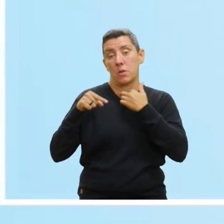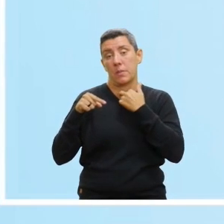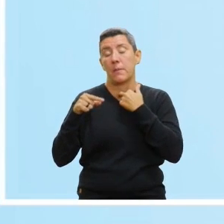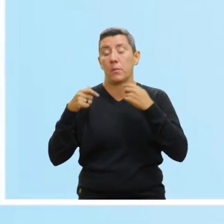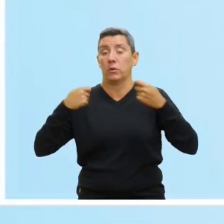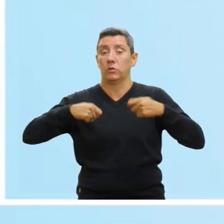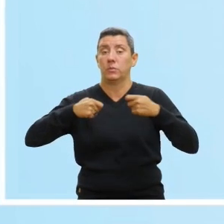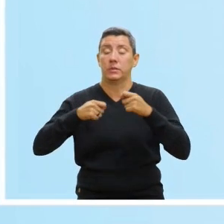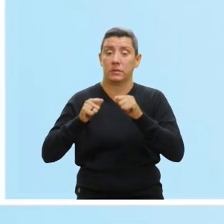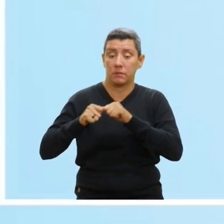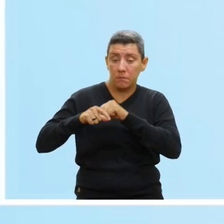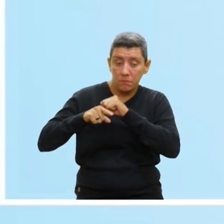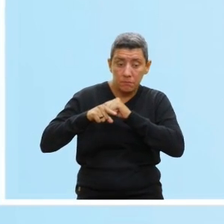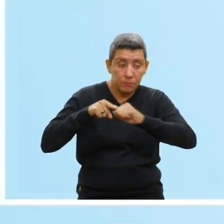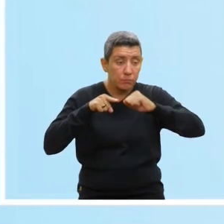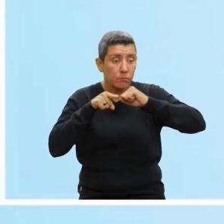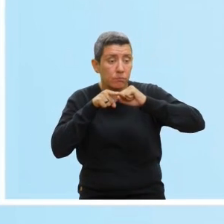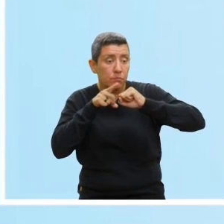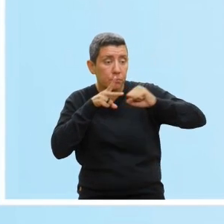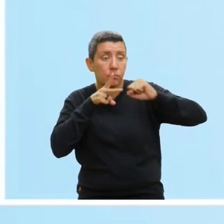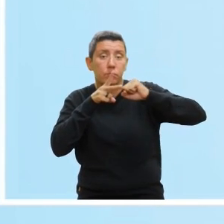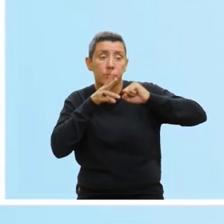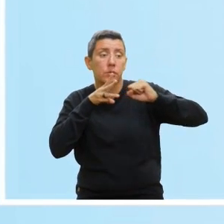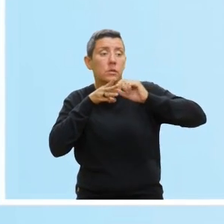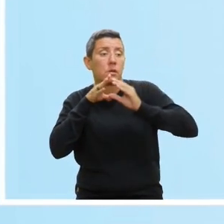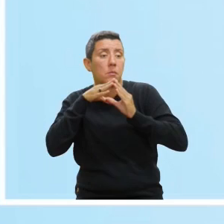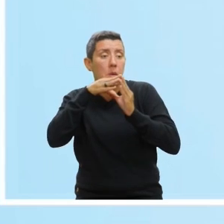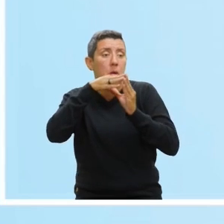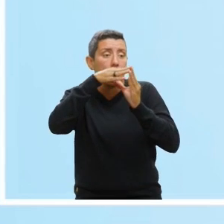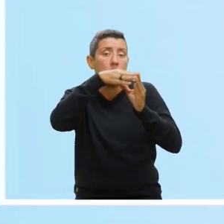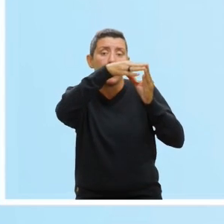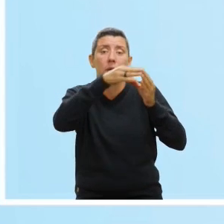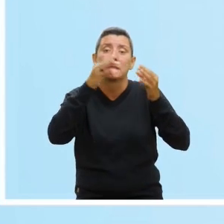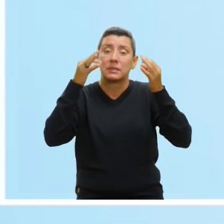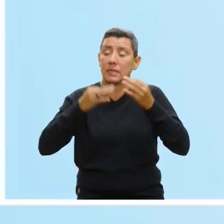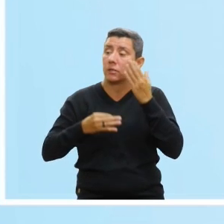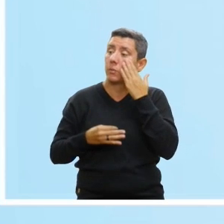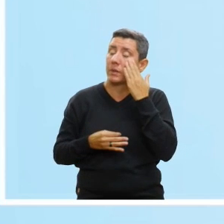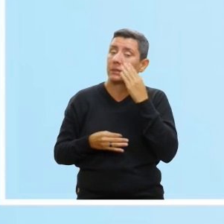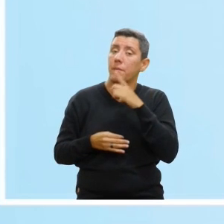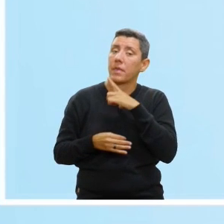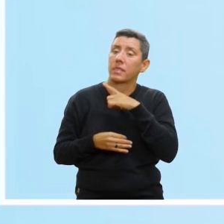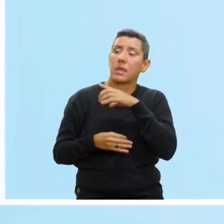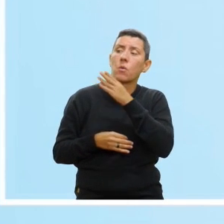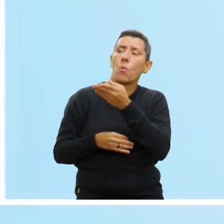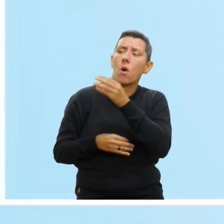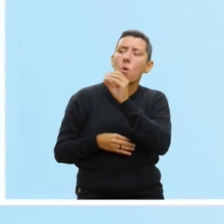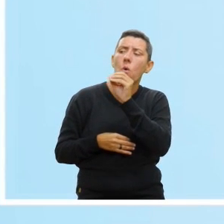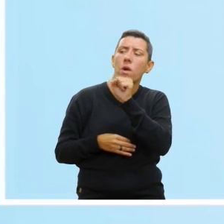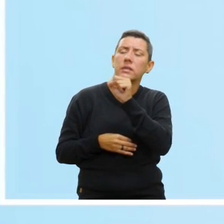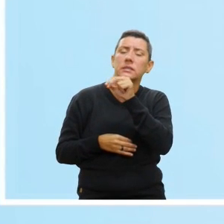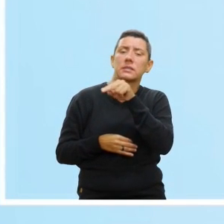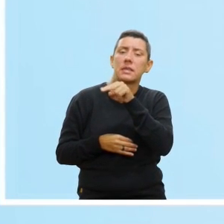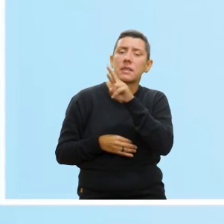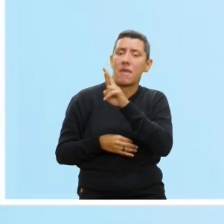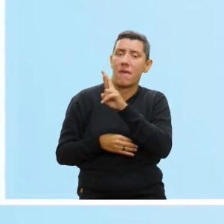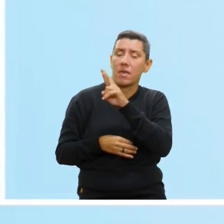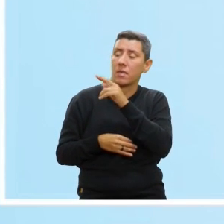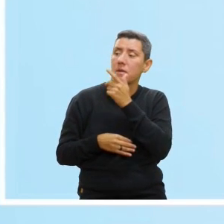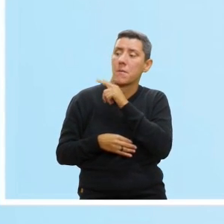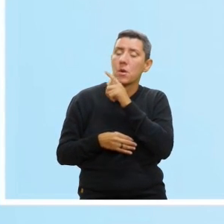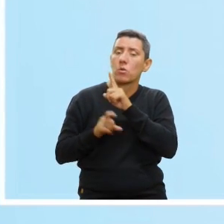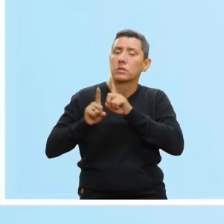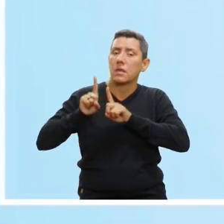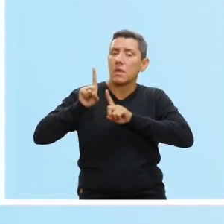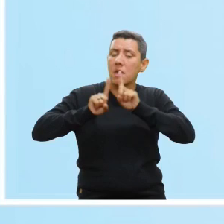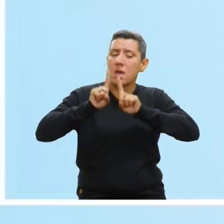verificar, em cada um dos 80 canais a gente consegue verificar o ASNR, né? E também gerar um gráfico